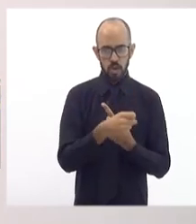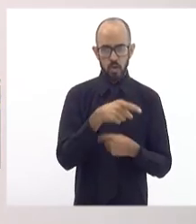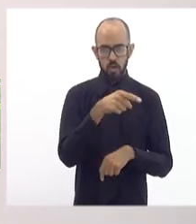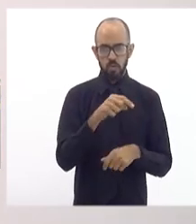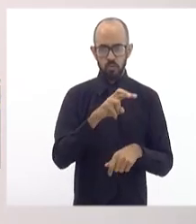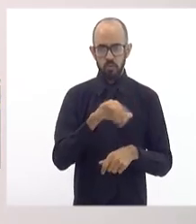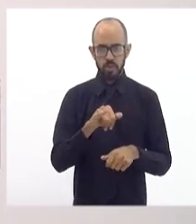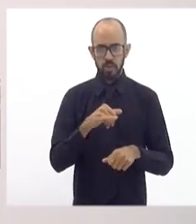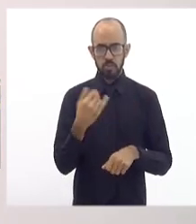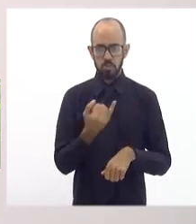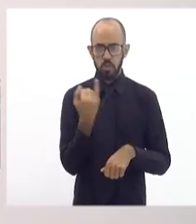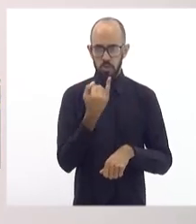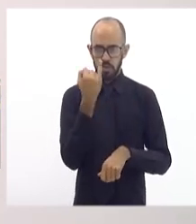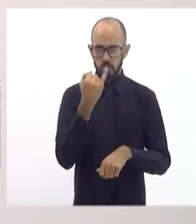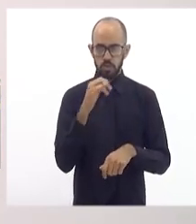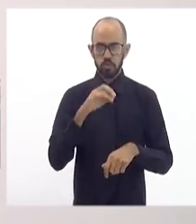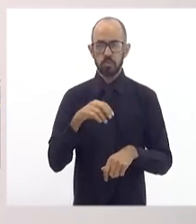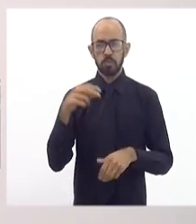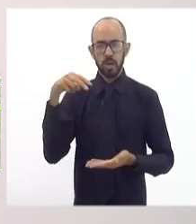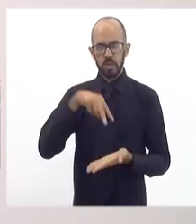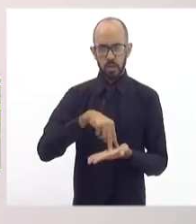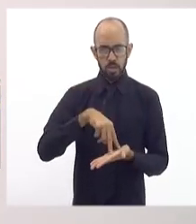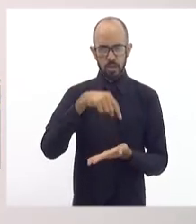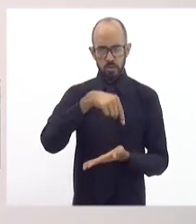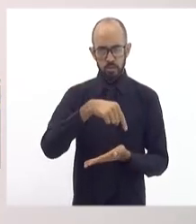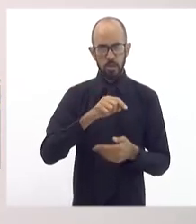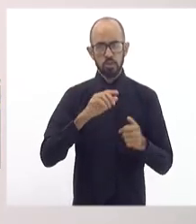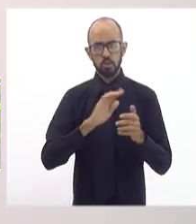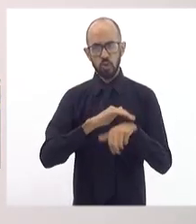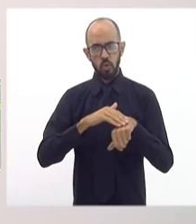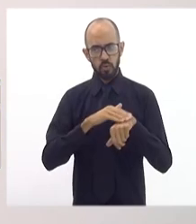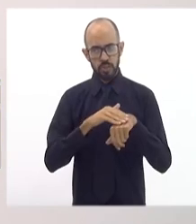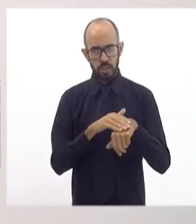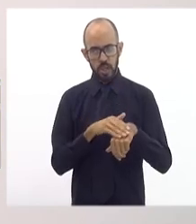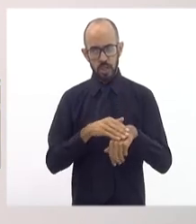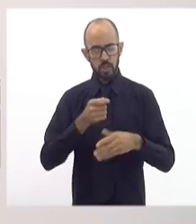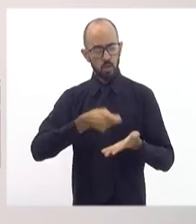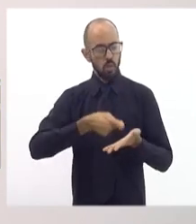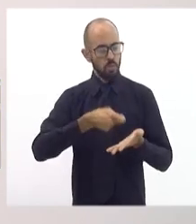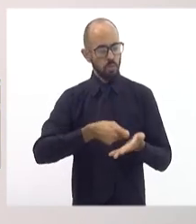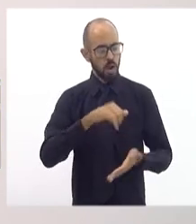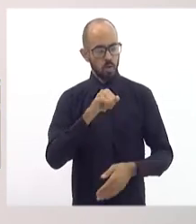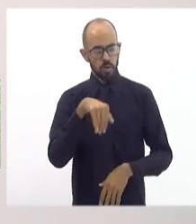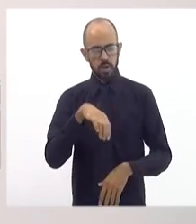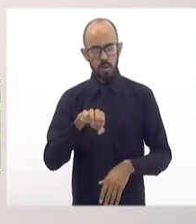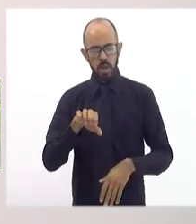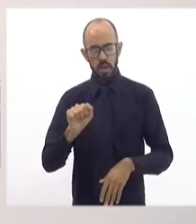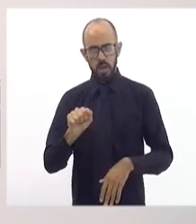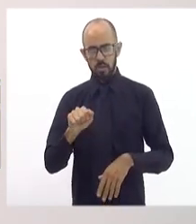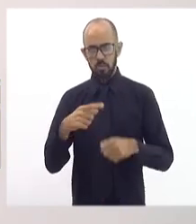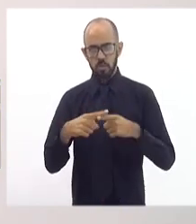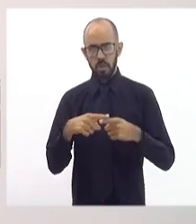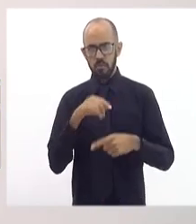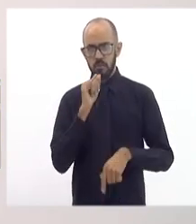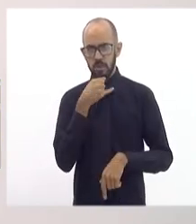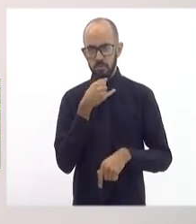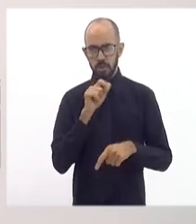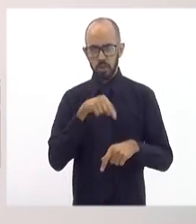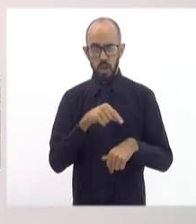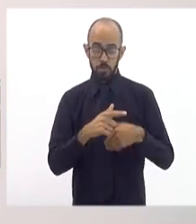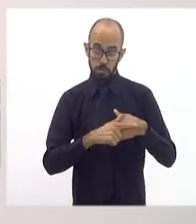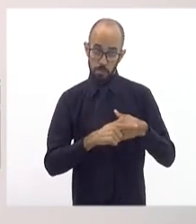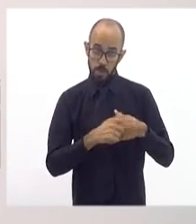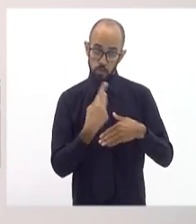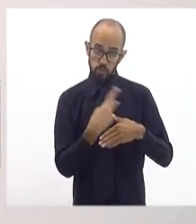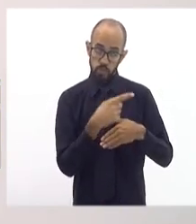valor e muito importante Todos estaremos aqui para a gente poder debater isso e cobrar o e né fio que infelizmente é é o papel